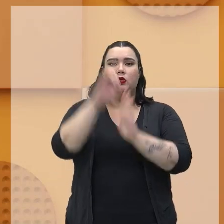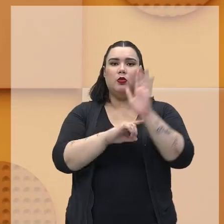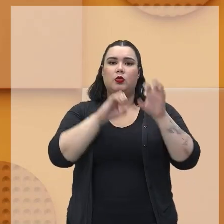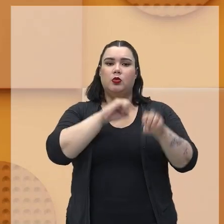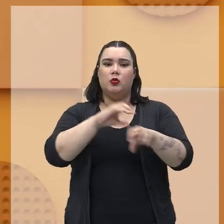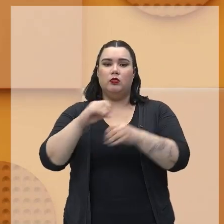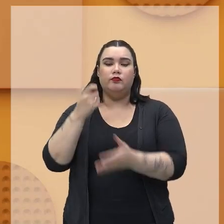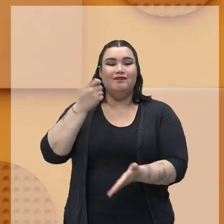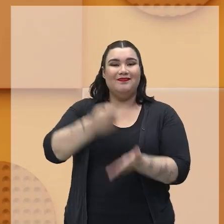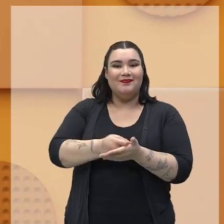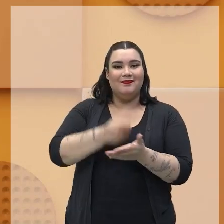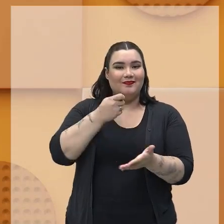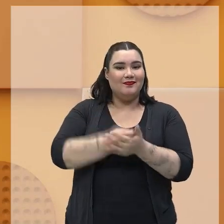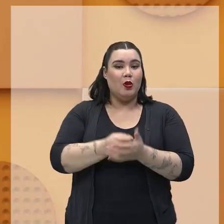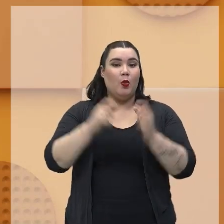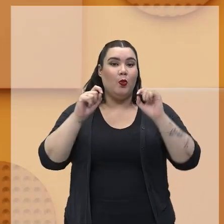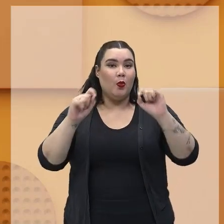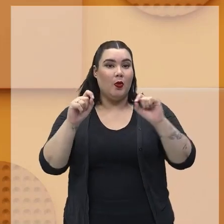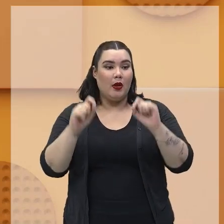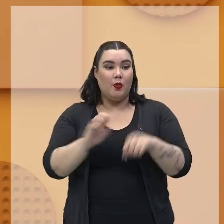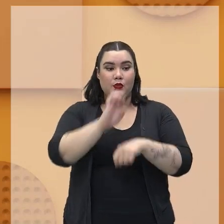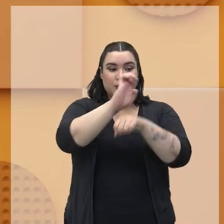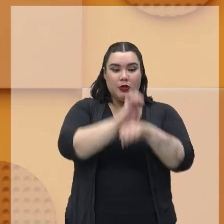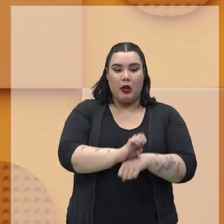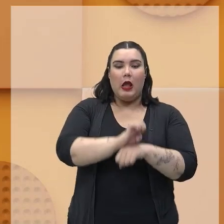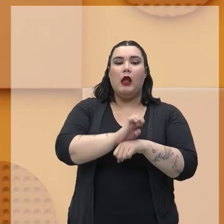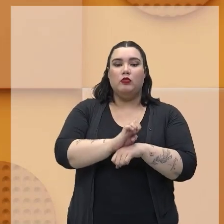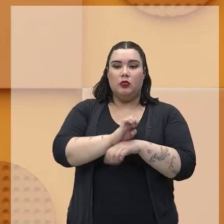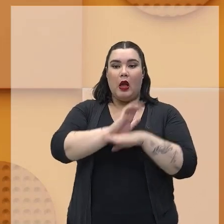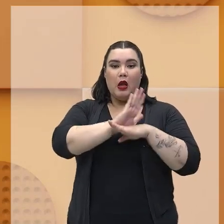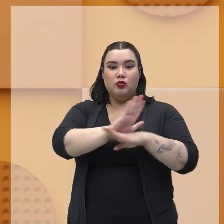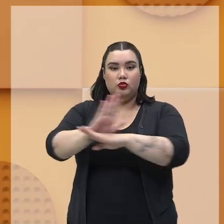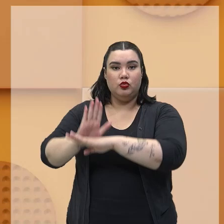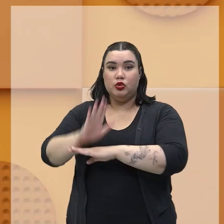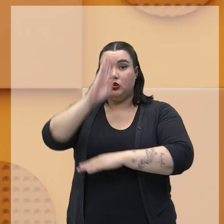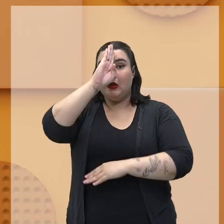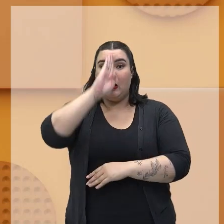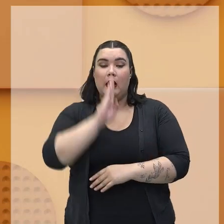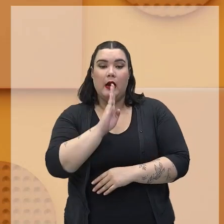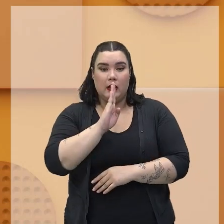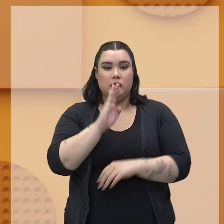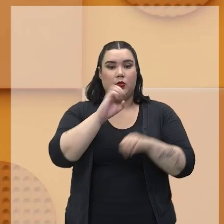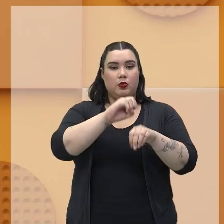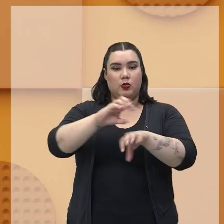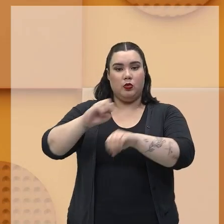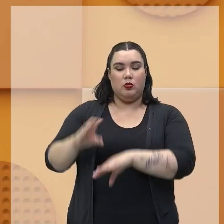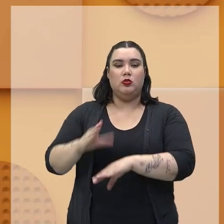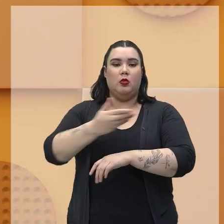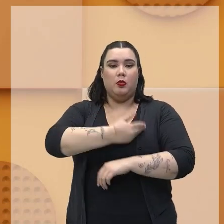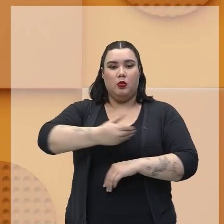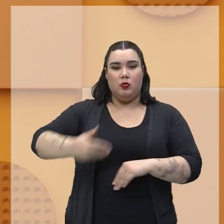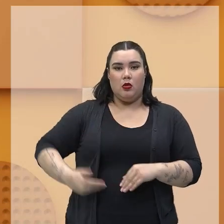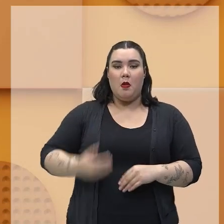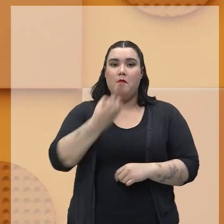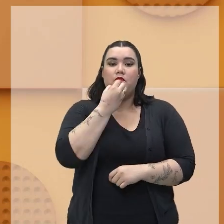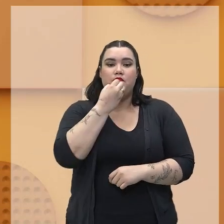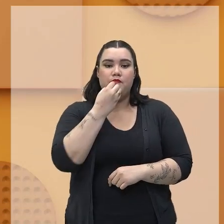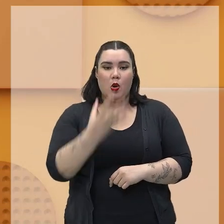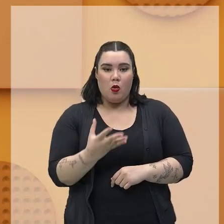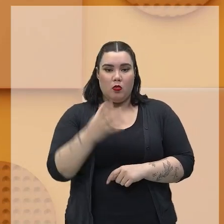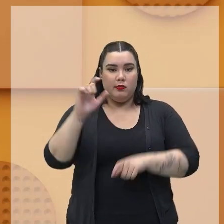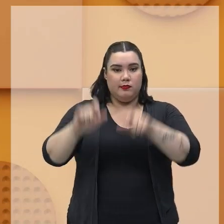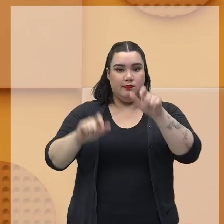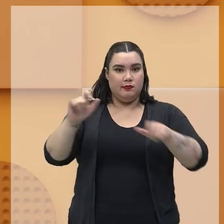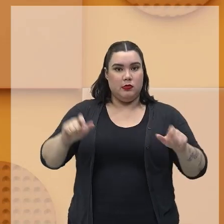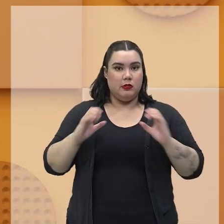com a obrigatoriedade do Estado de fornecer de forma gratuita educação pública e de qualidade para os